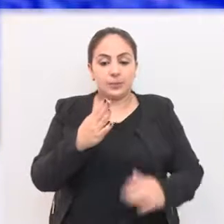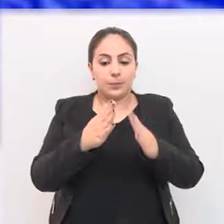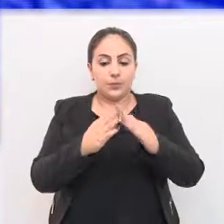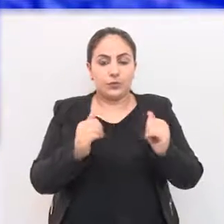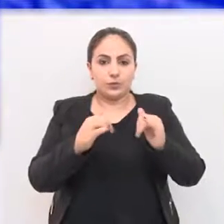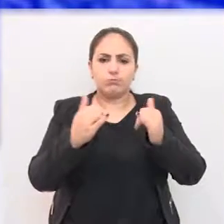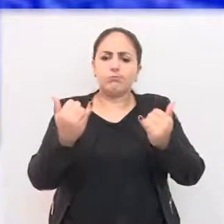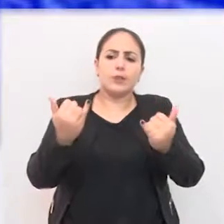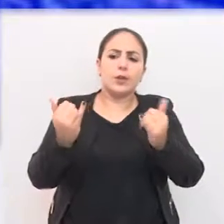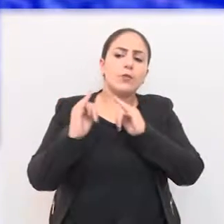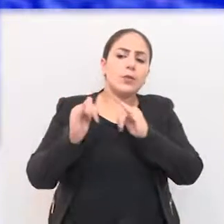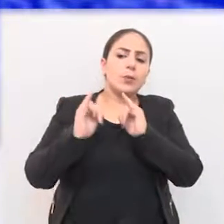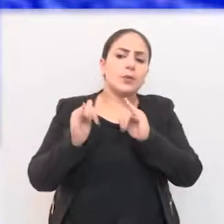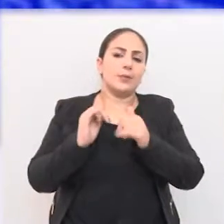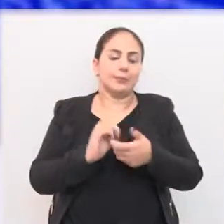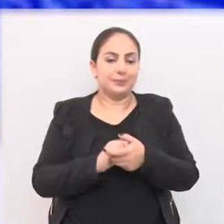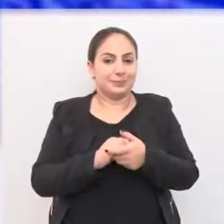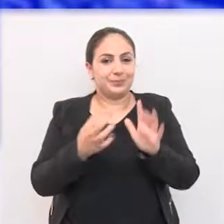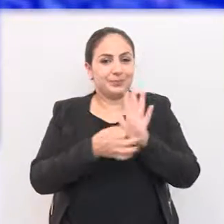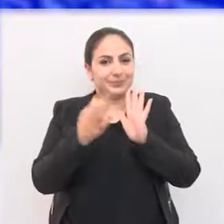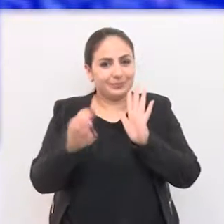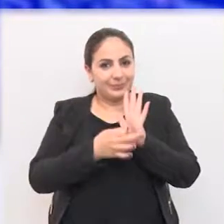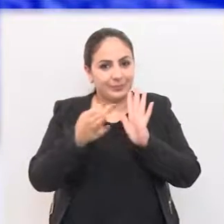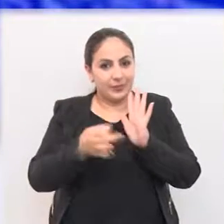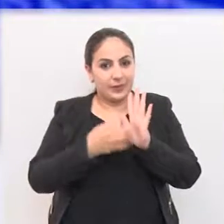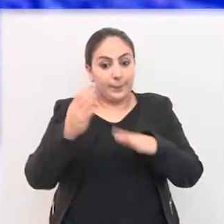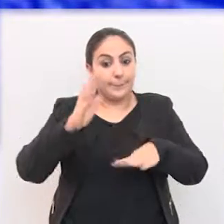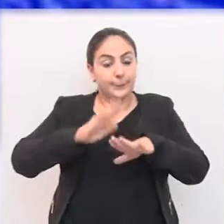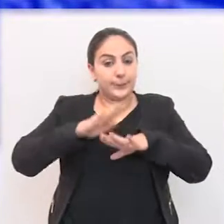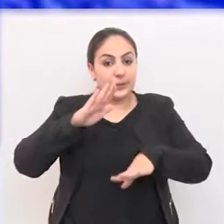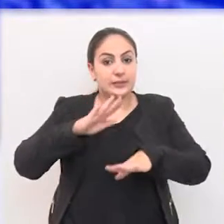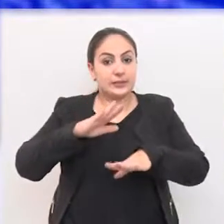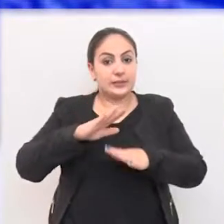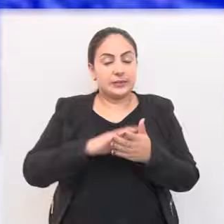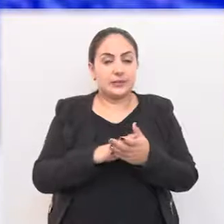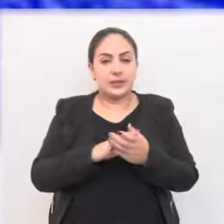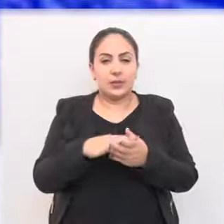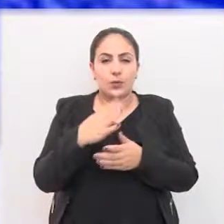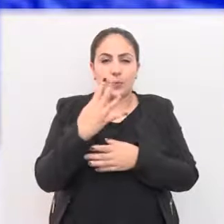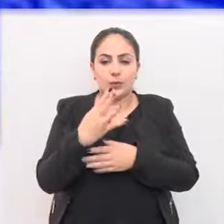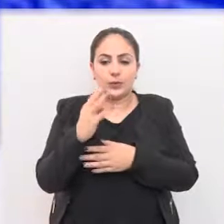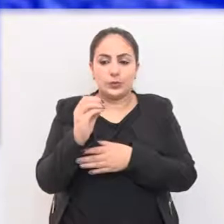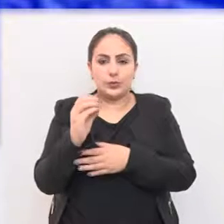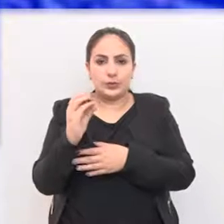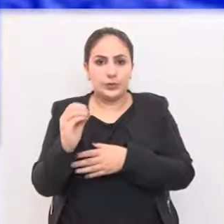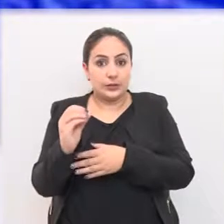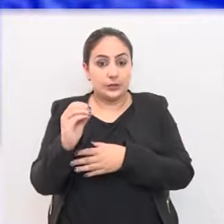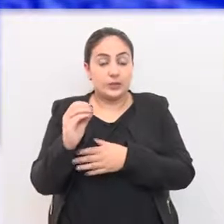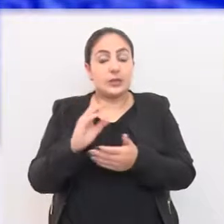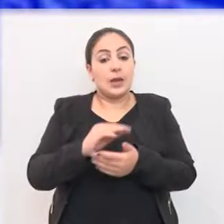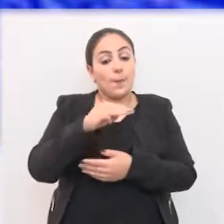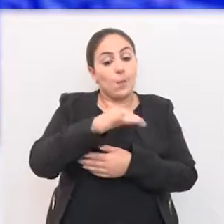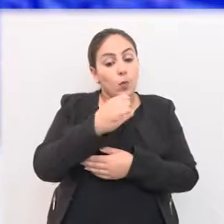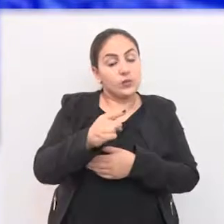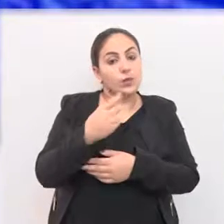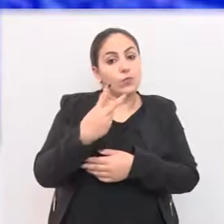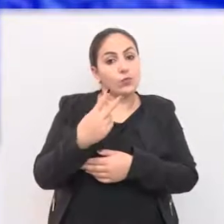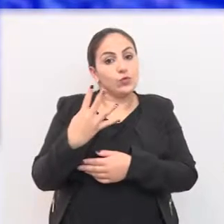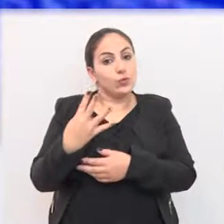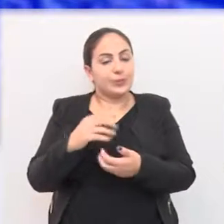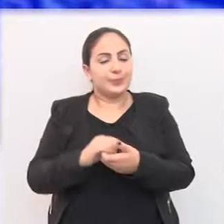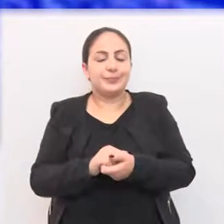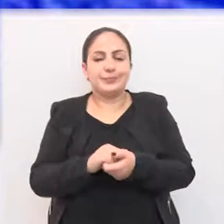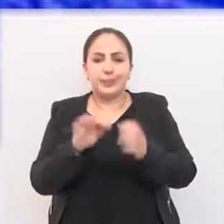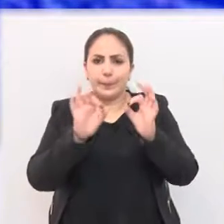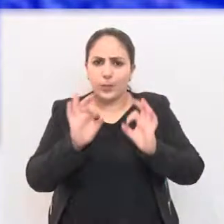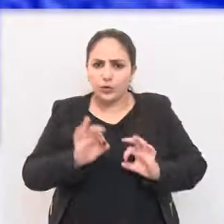63 pedidos de informação. As indicações ultrapassam a casa das 400 e as moções